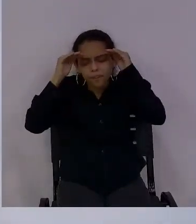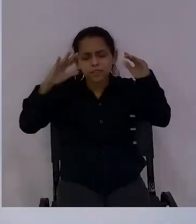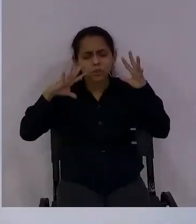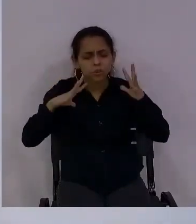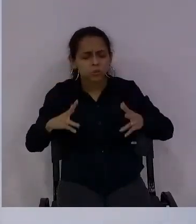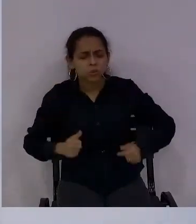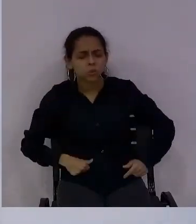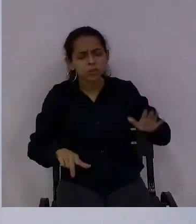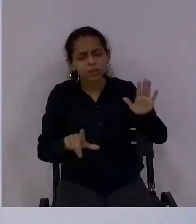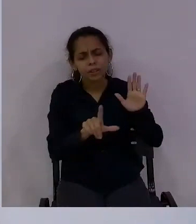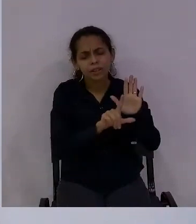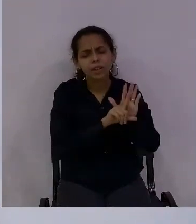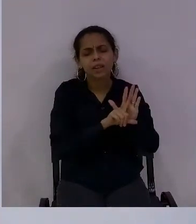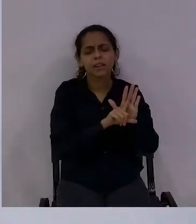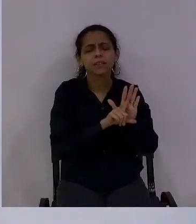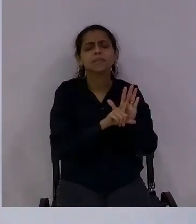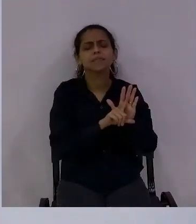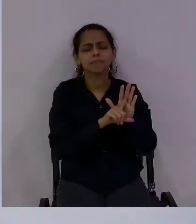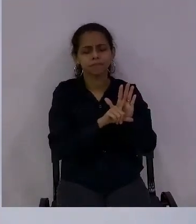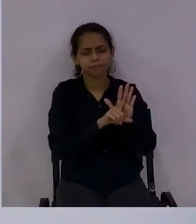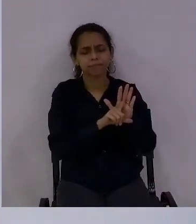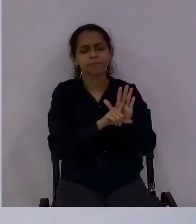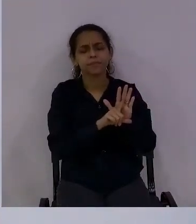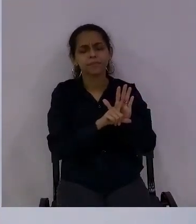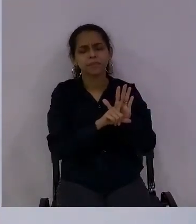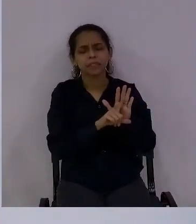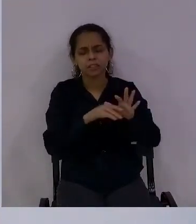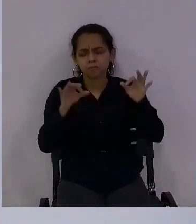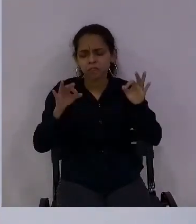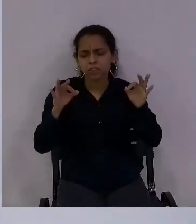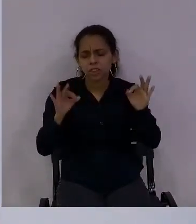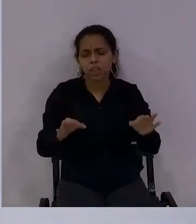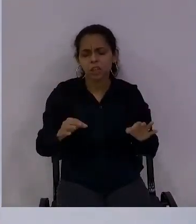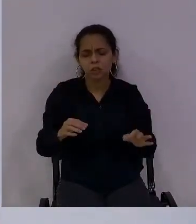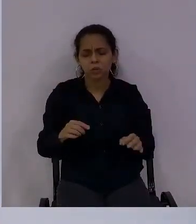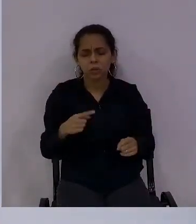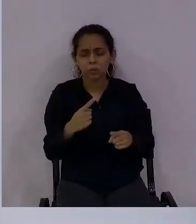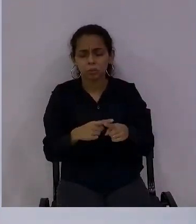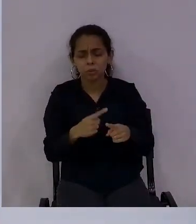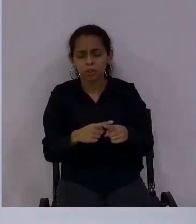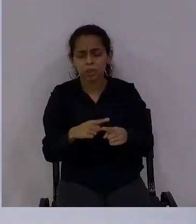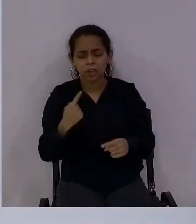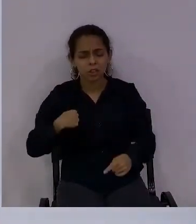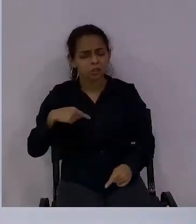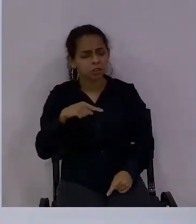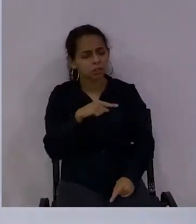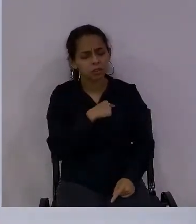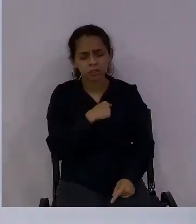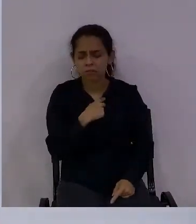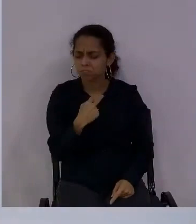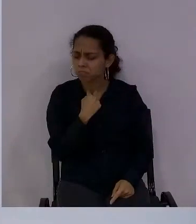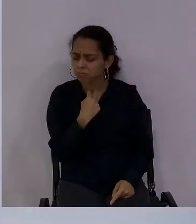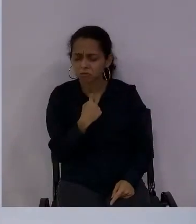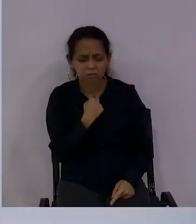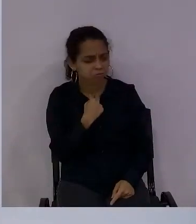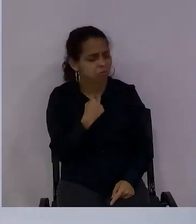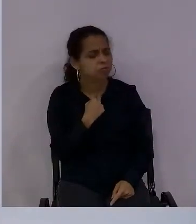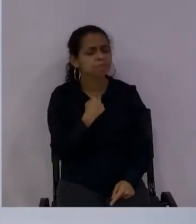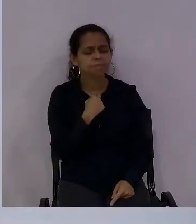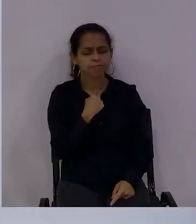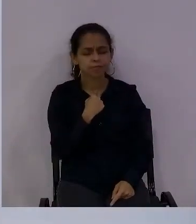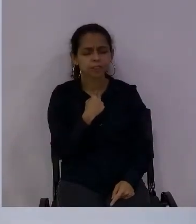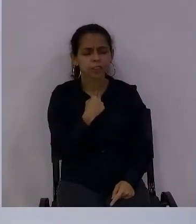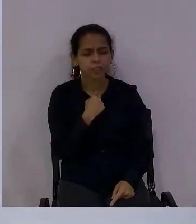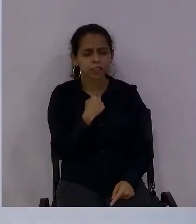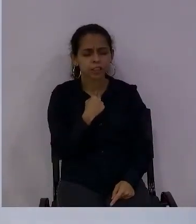toda ela para fazer direito aquilo que a gente não dá conta de fazer. E que esta pessoa então vá até o Senhor,